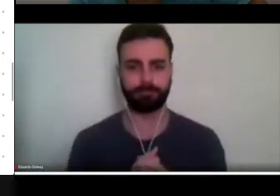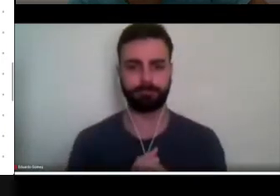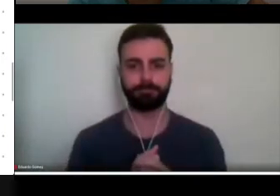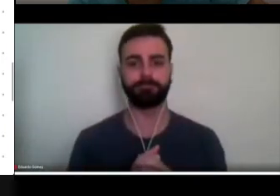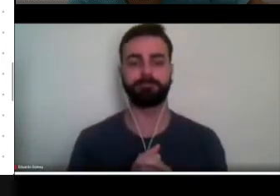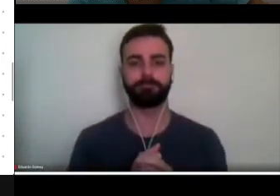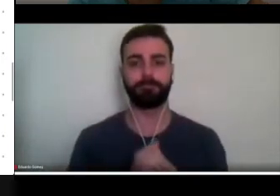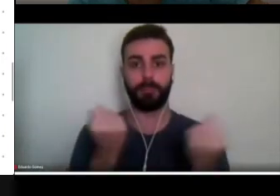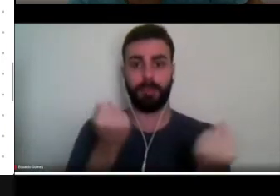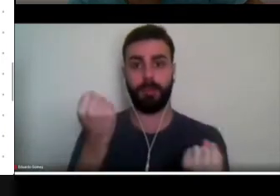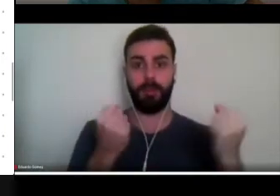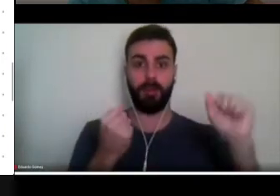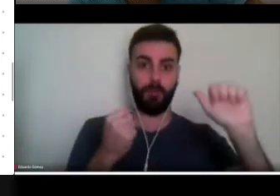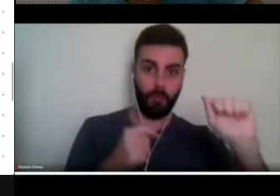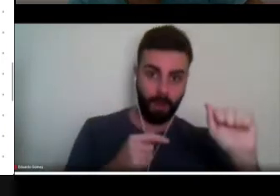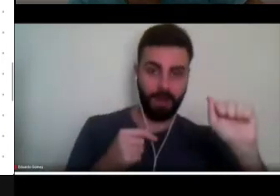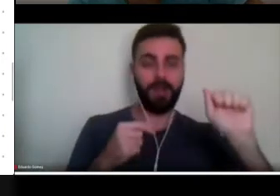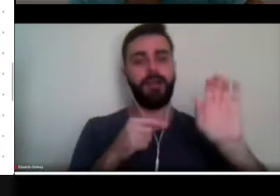Eu tenho